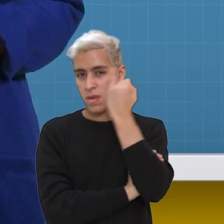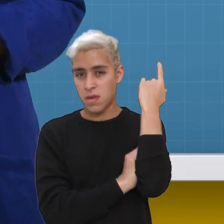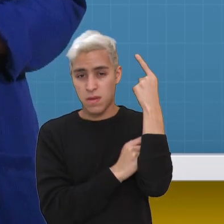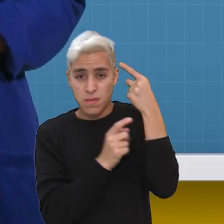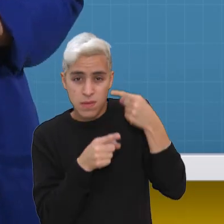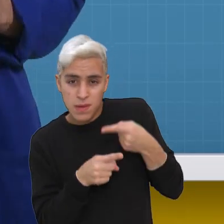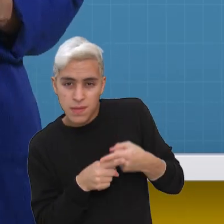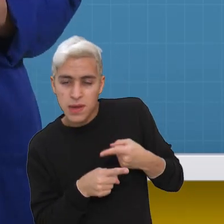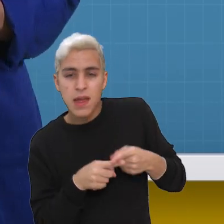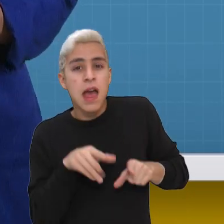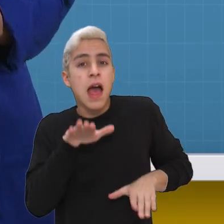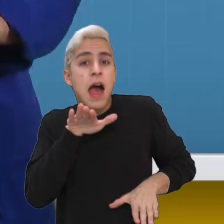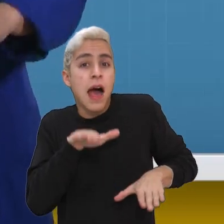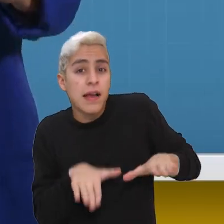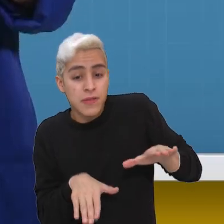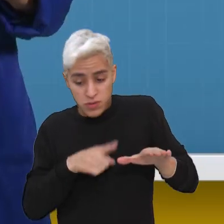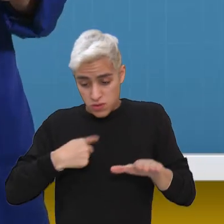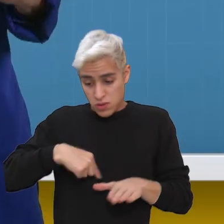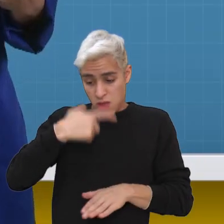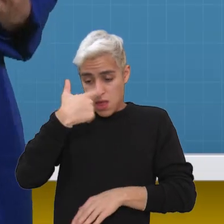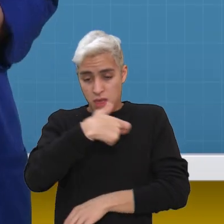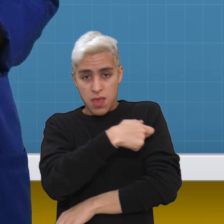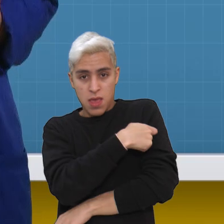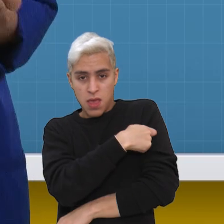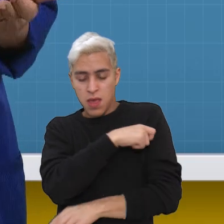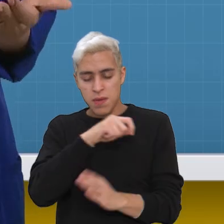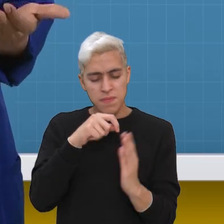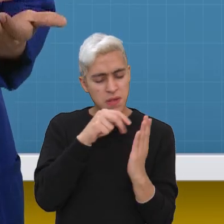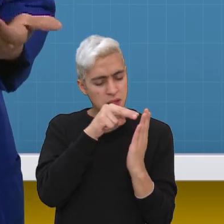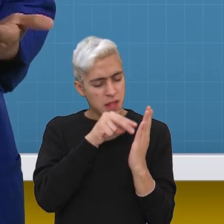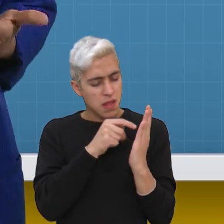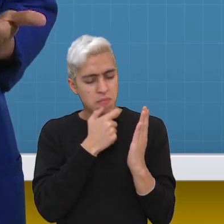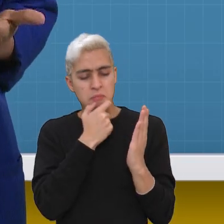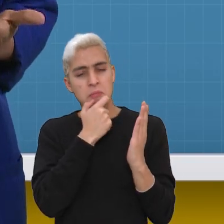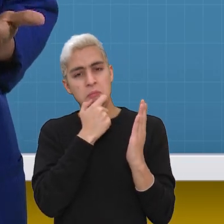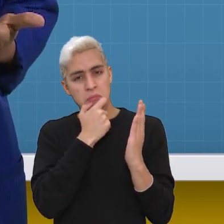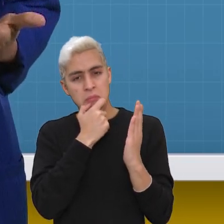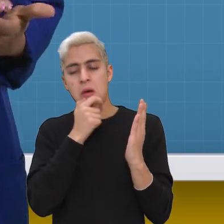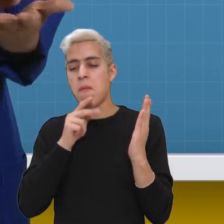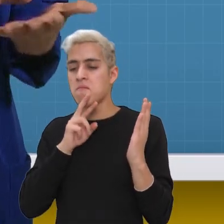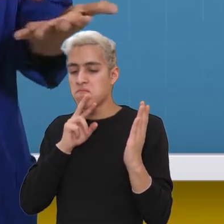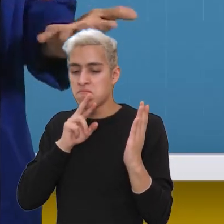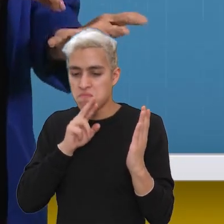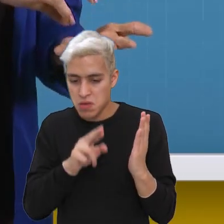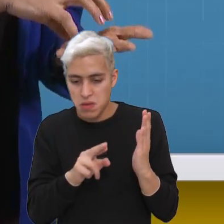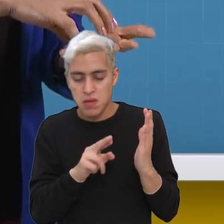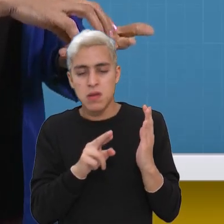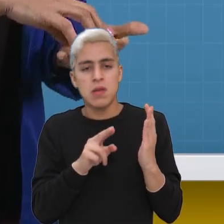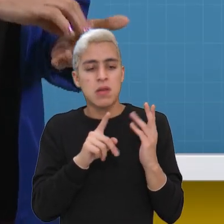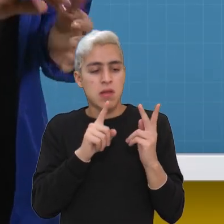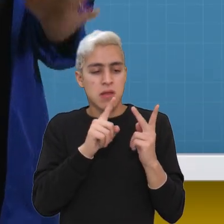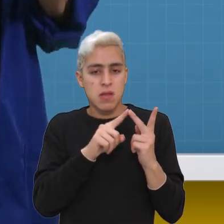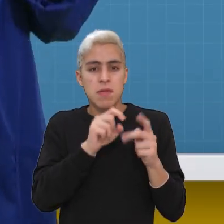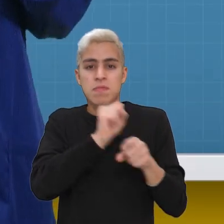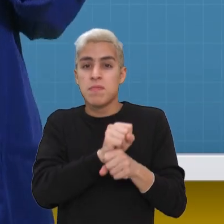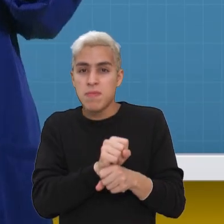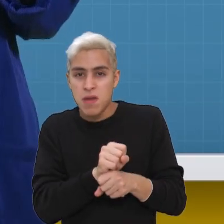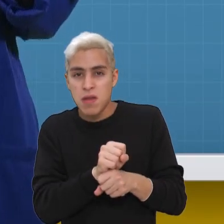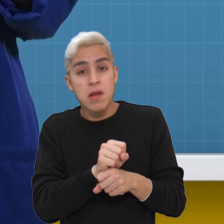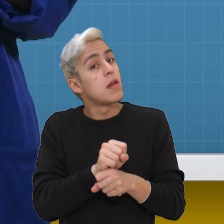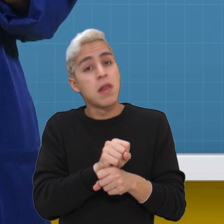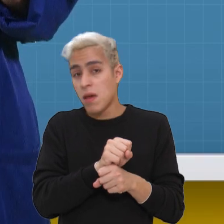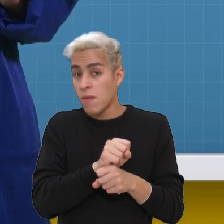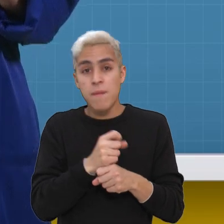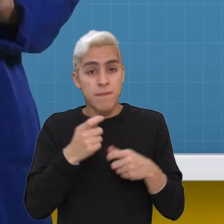importantes, porque às vezes nós, alunos, lemos a primeira, respondemos a primeira e paramos